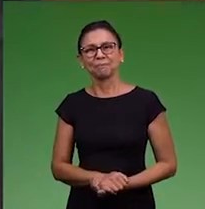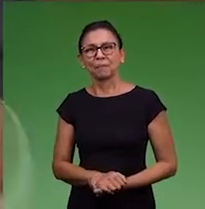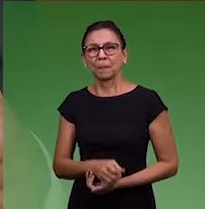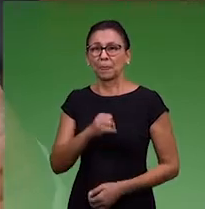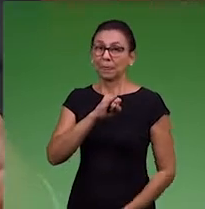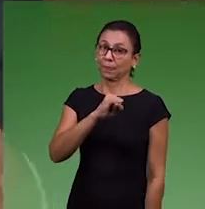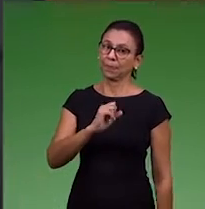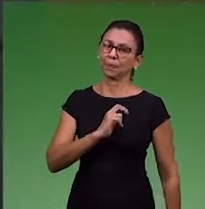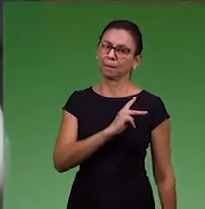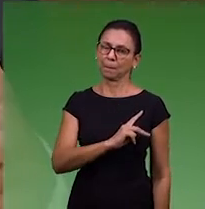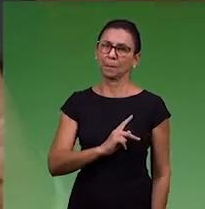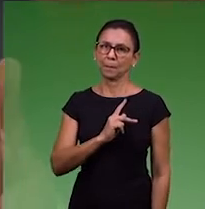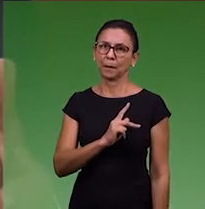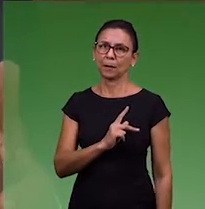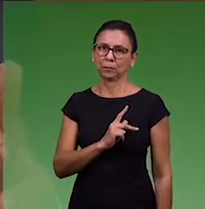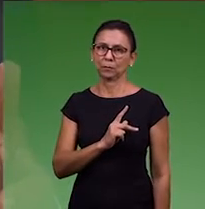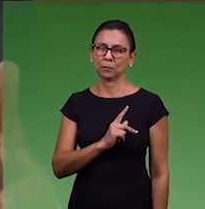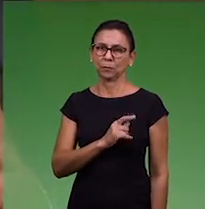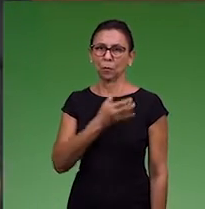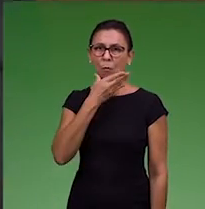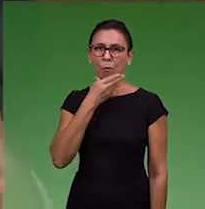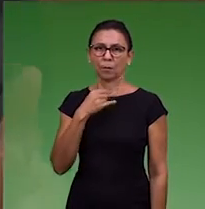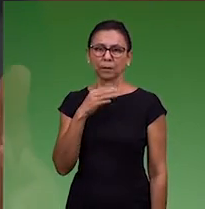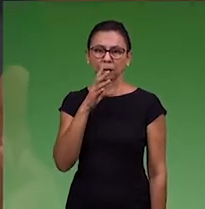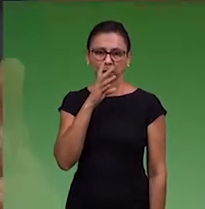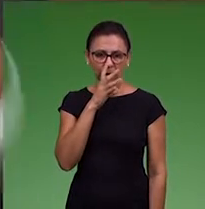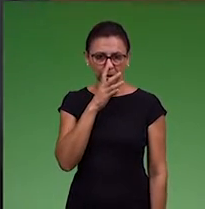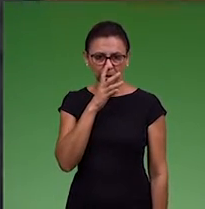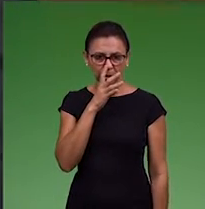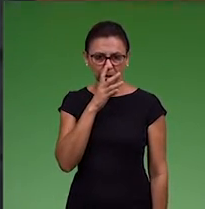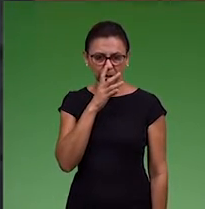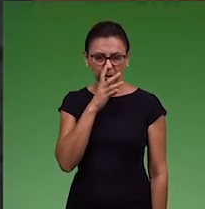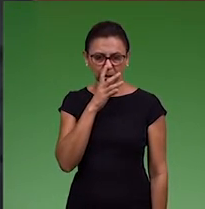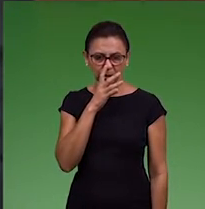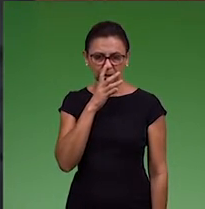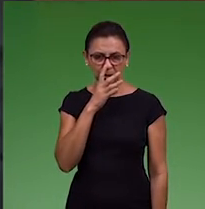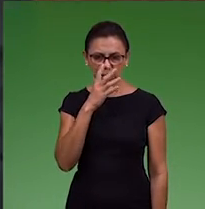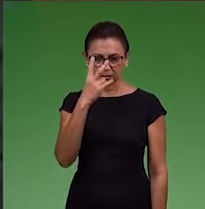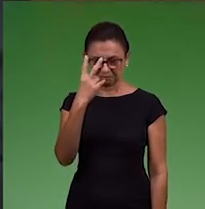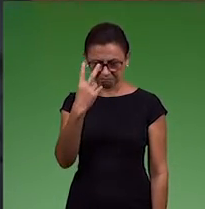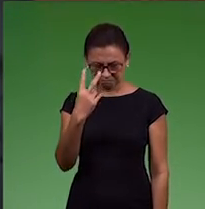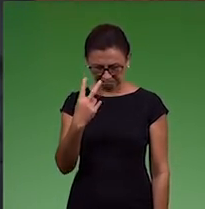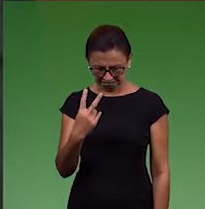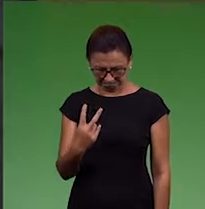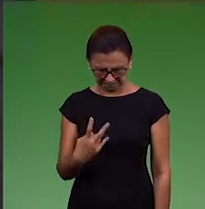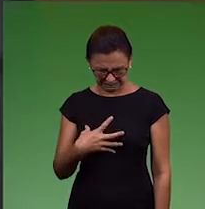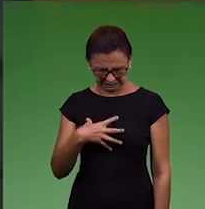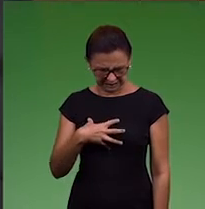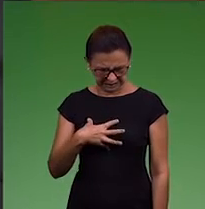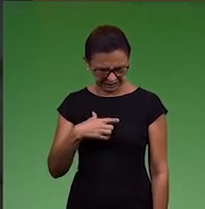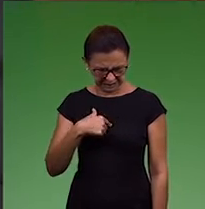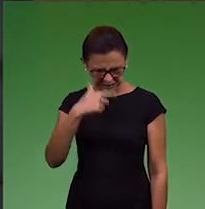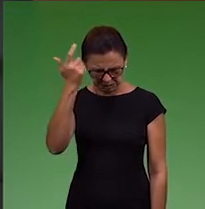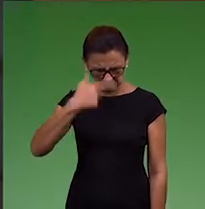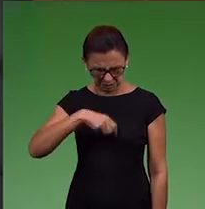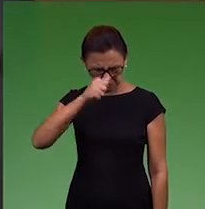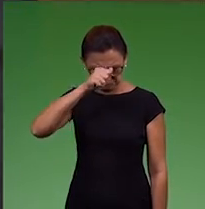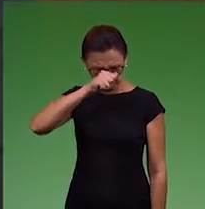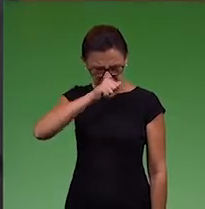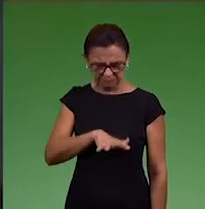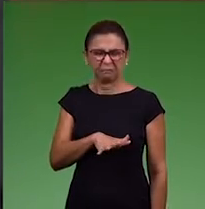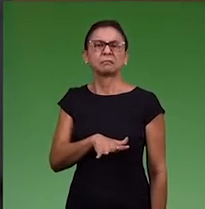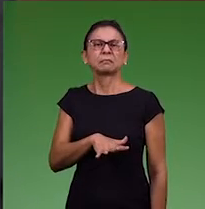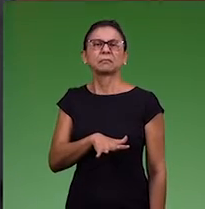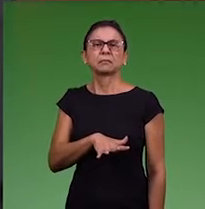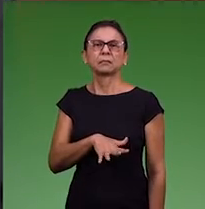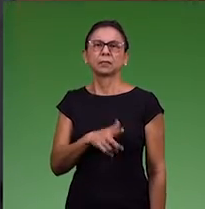Se Paulo, um homem que eu tanto admiro, mas com toda admiração, ele olhava para ele e ele se sentia um miserável, é